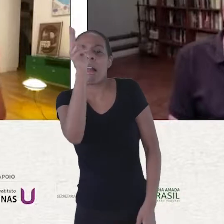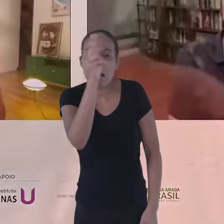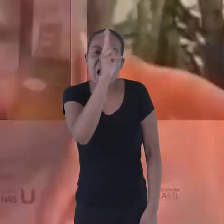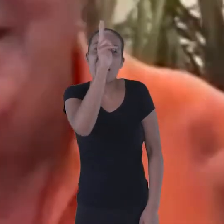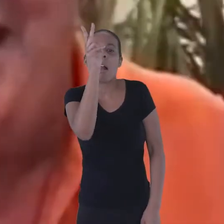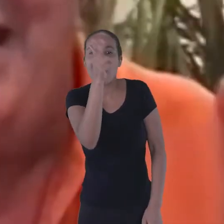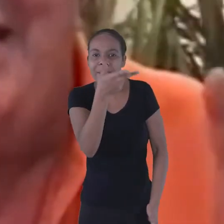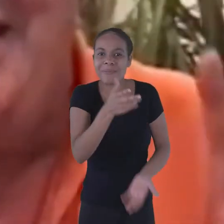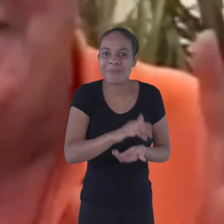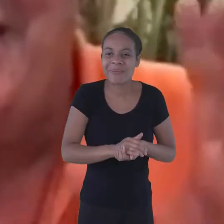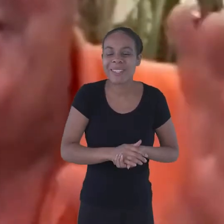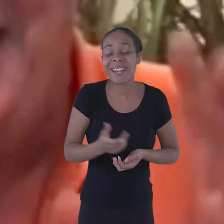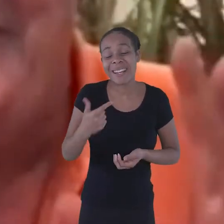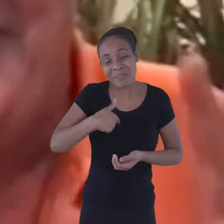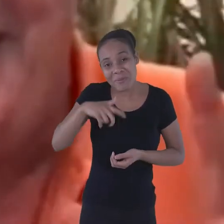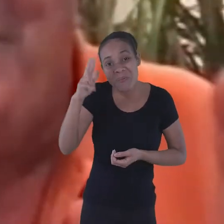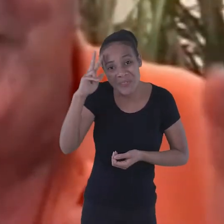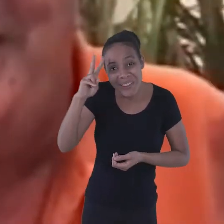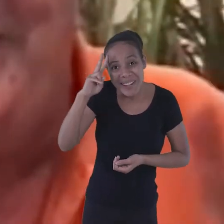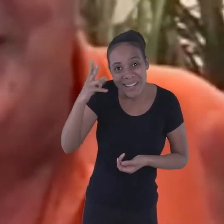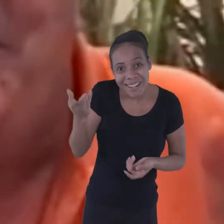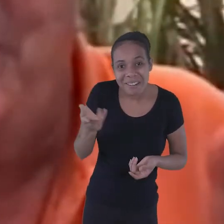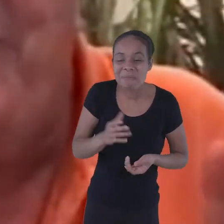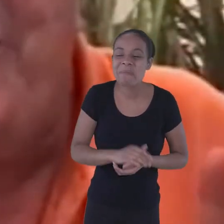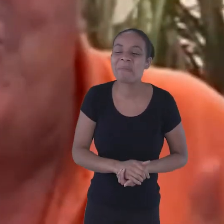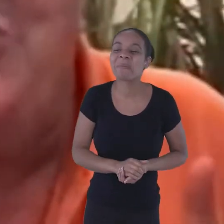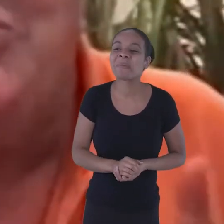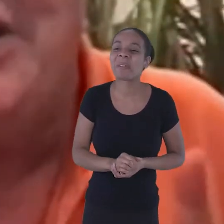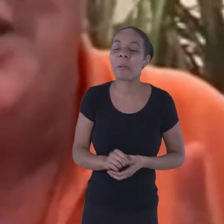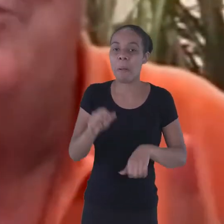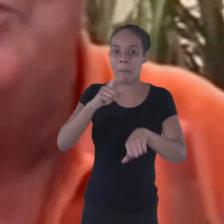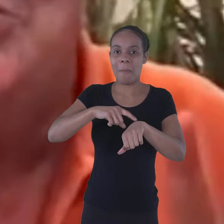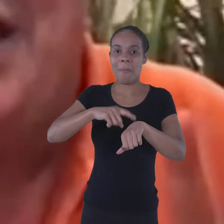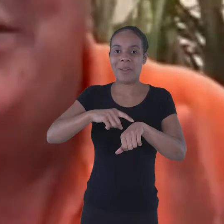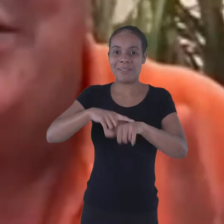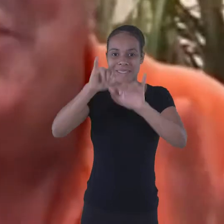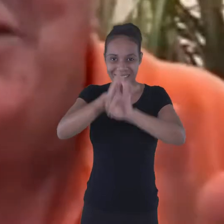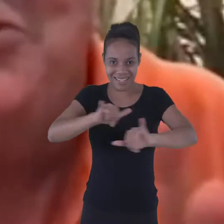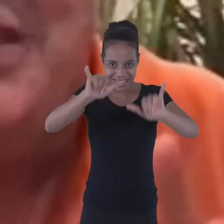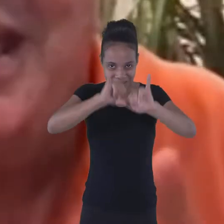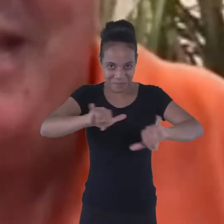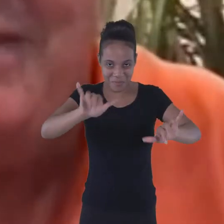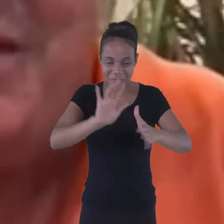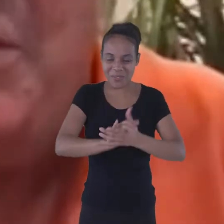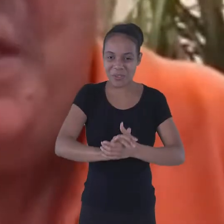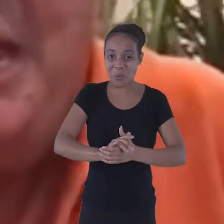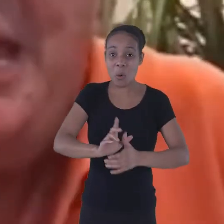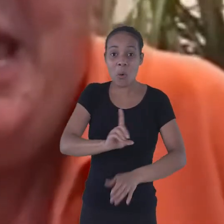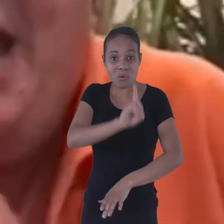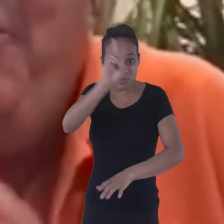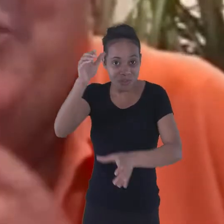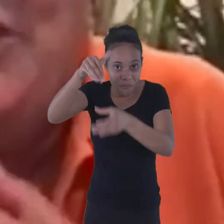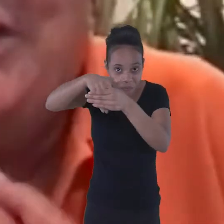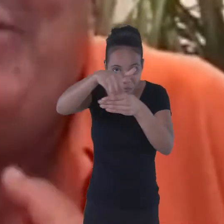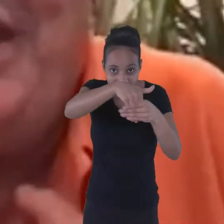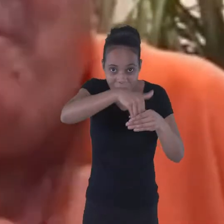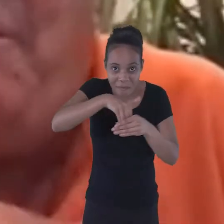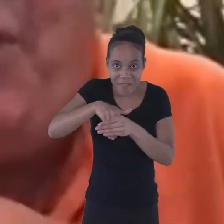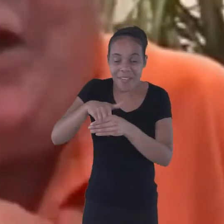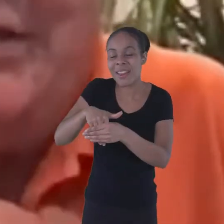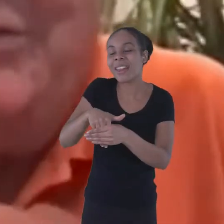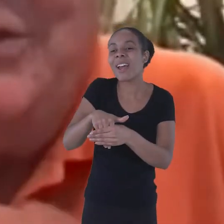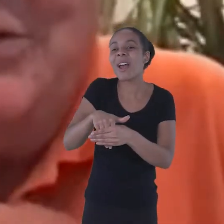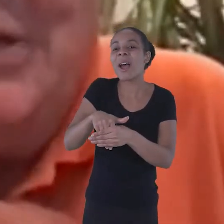tive nessa época dessa campanha foi quando eu cheguei no sindicato de manhã, no dia da eleição, a pessoa que estava